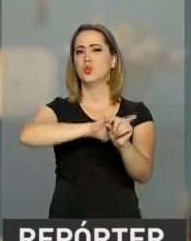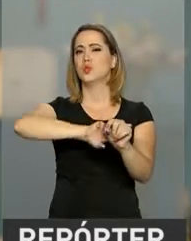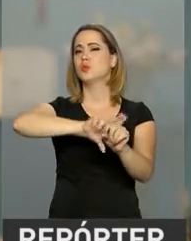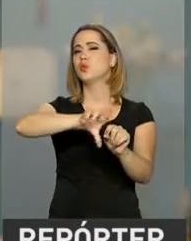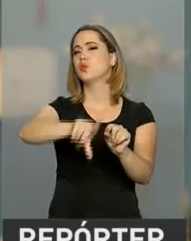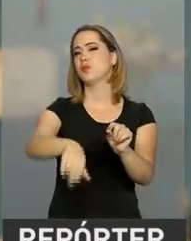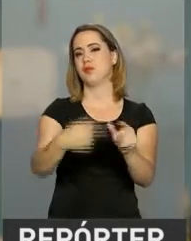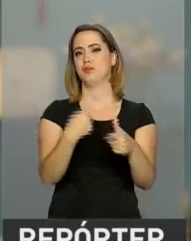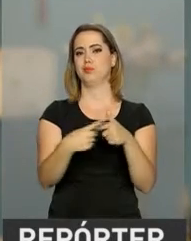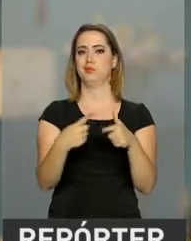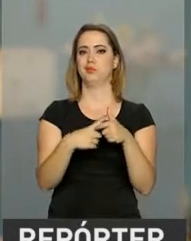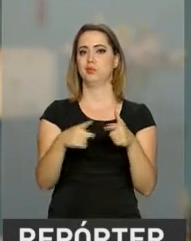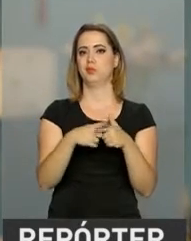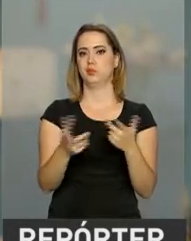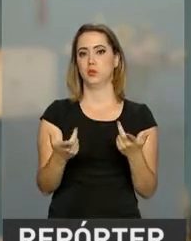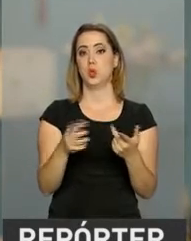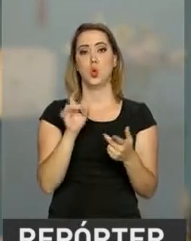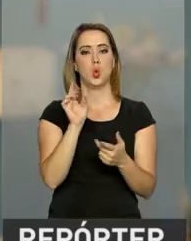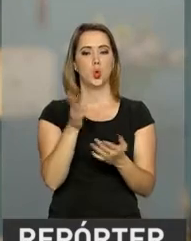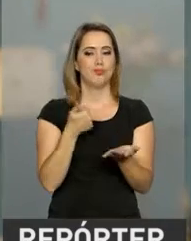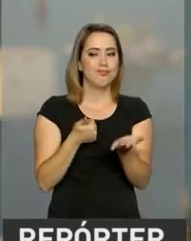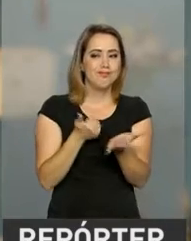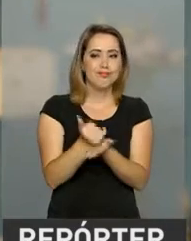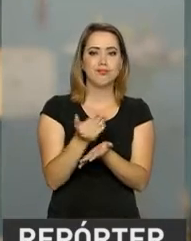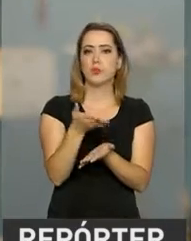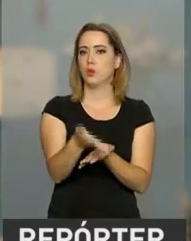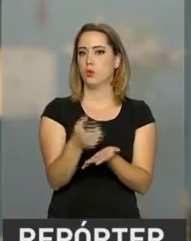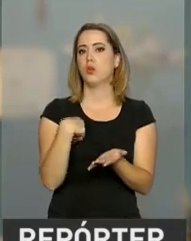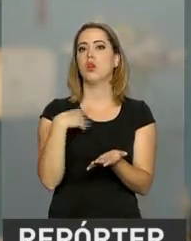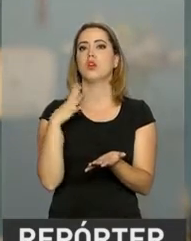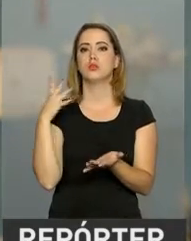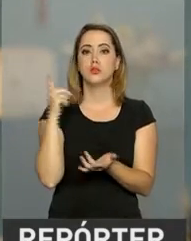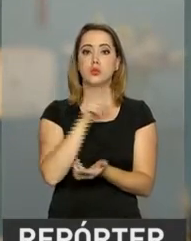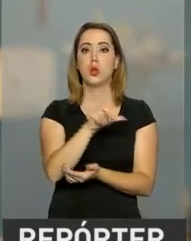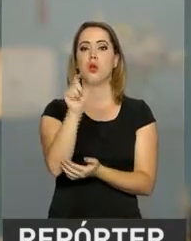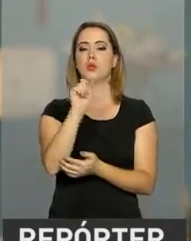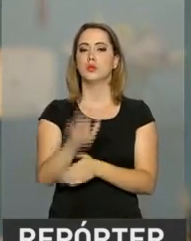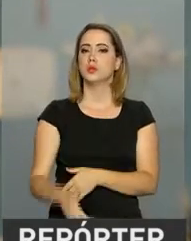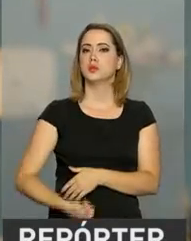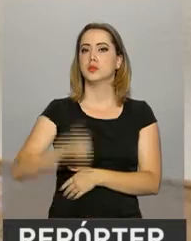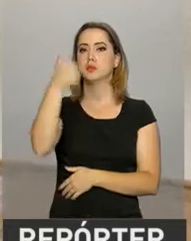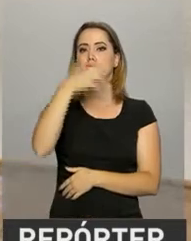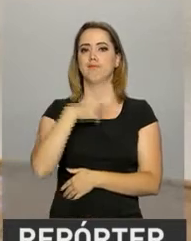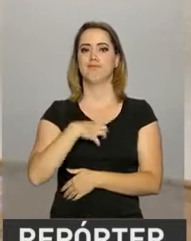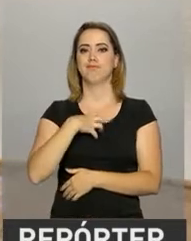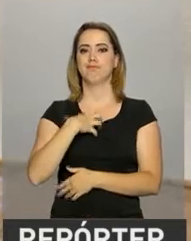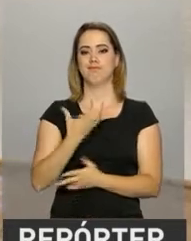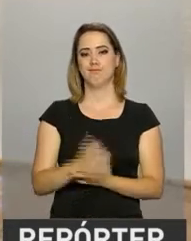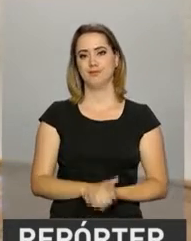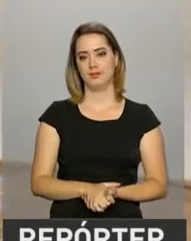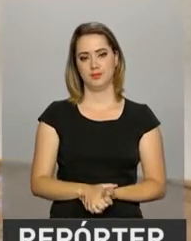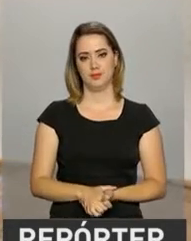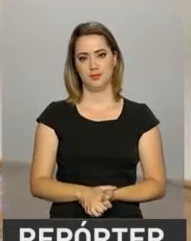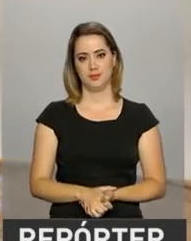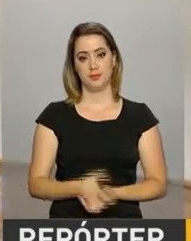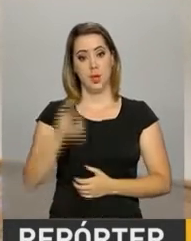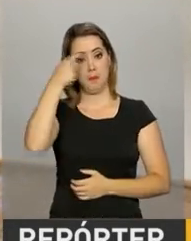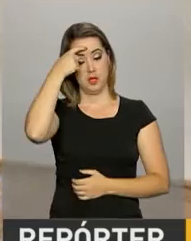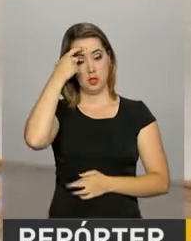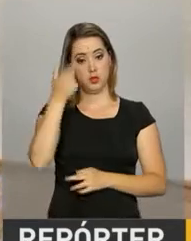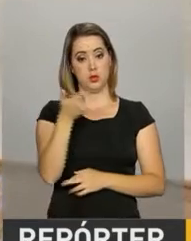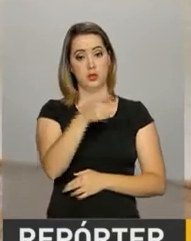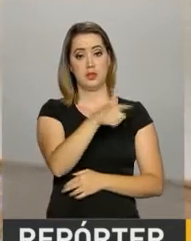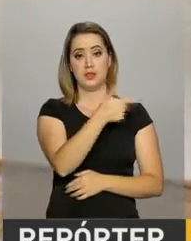adrenalina só de fazer isso a gente ganha promoção de está a meditação e outras terapias